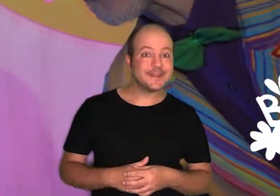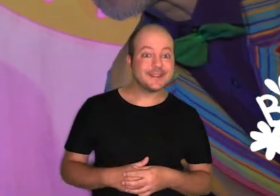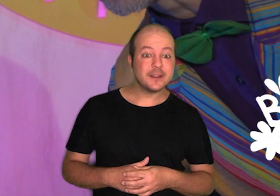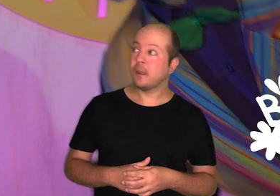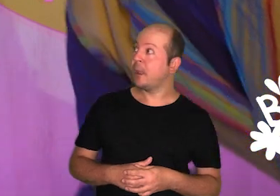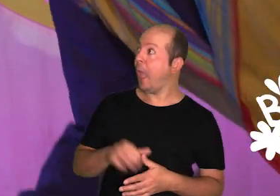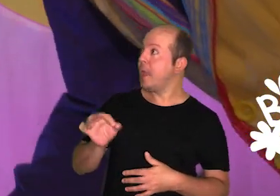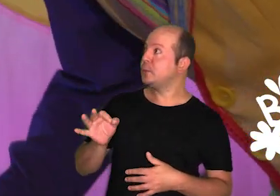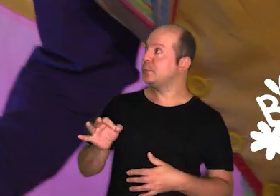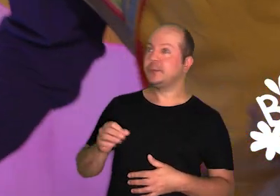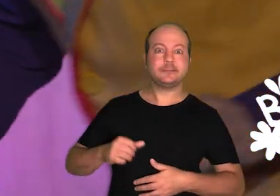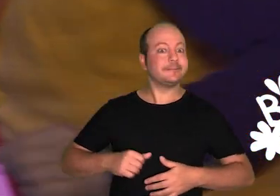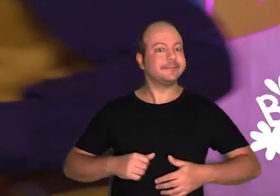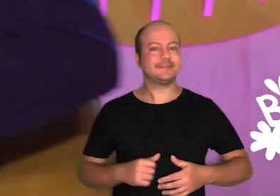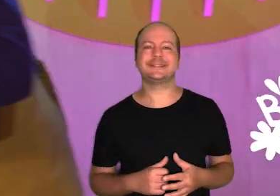É isso?